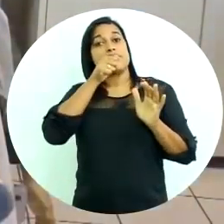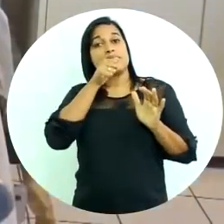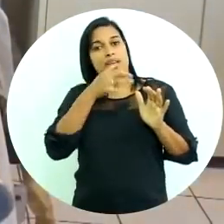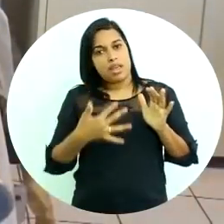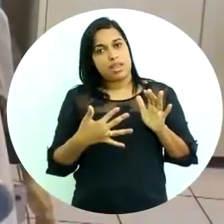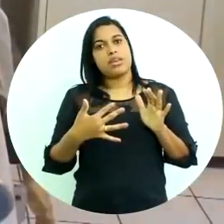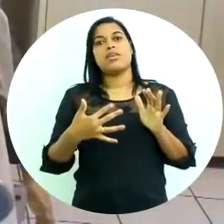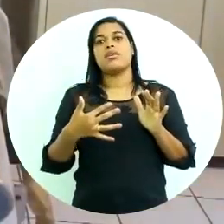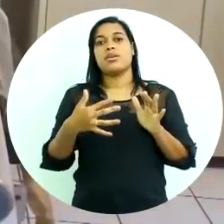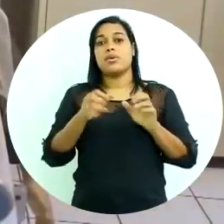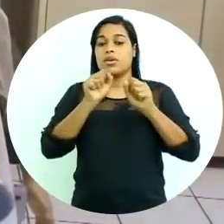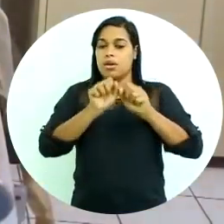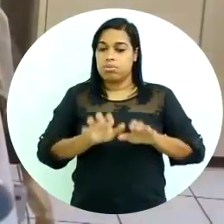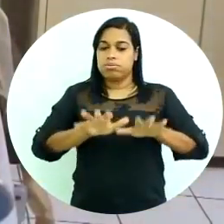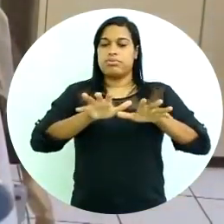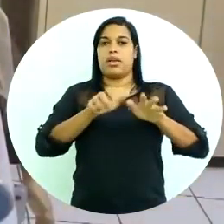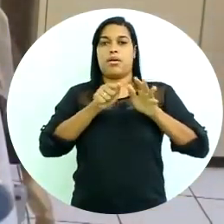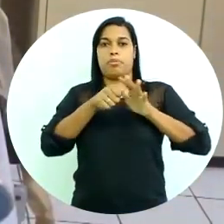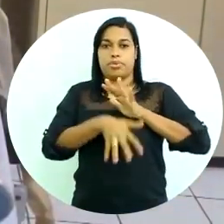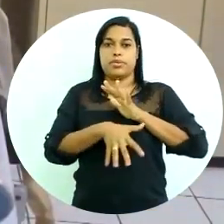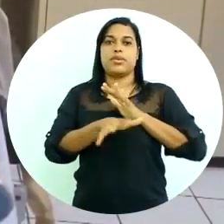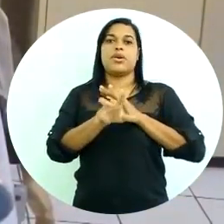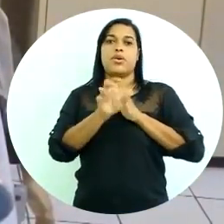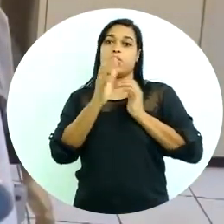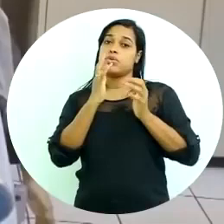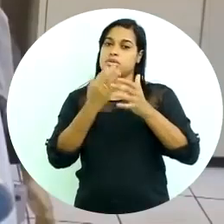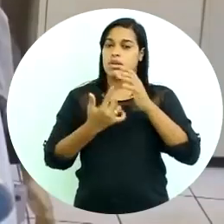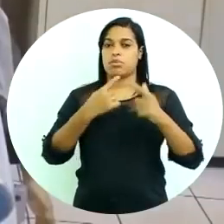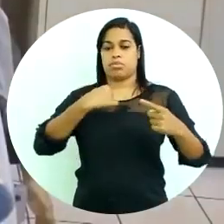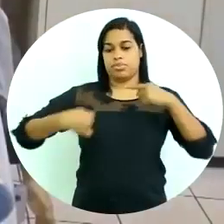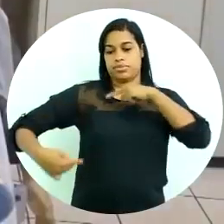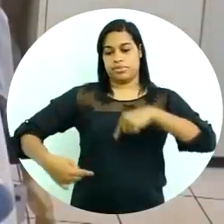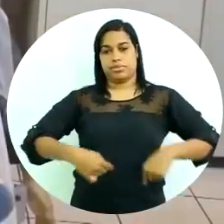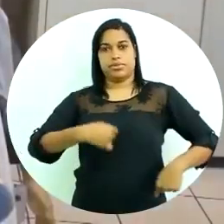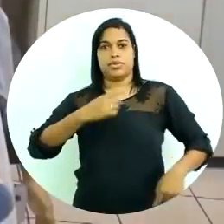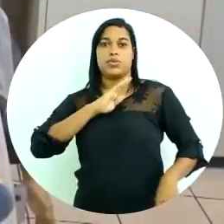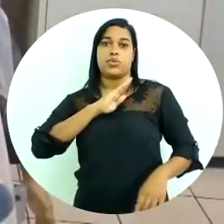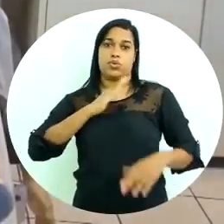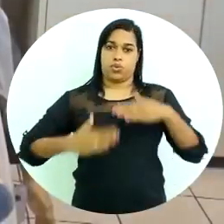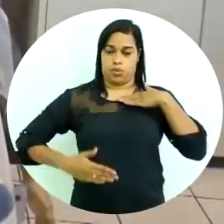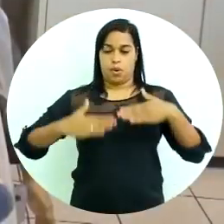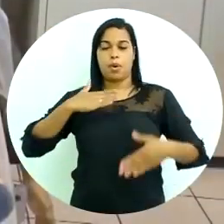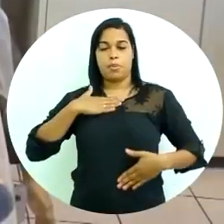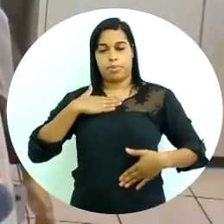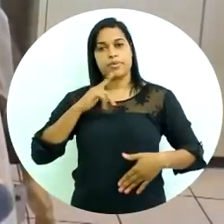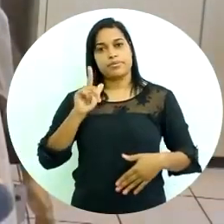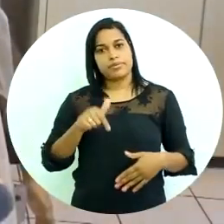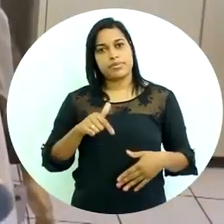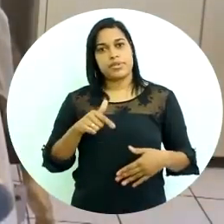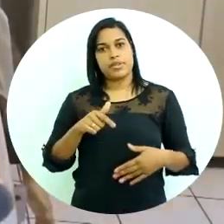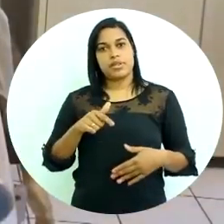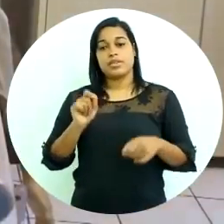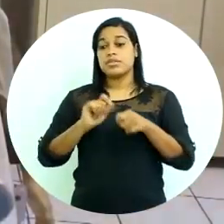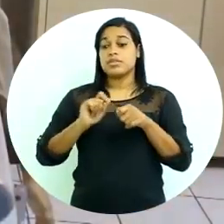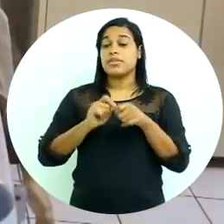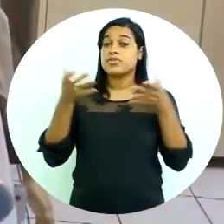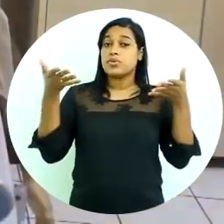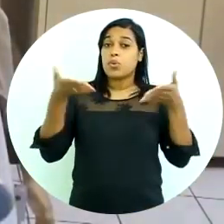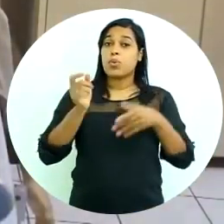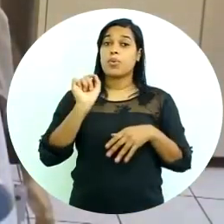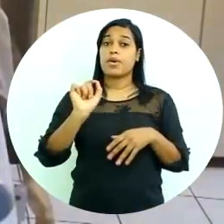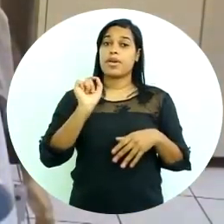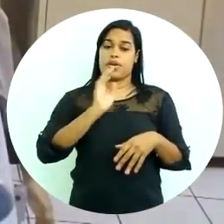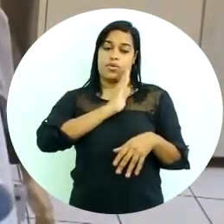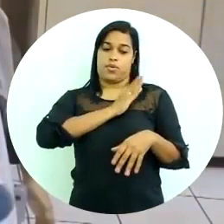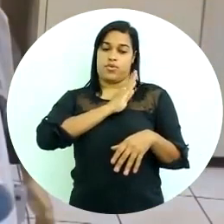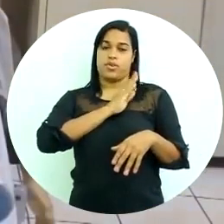contrai, ele expulsa o sangue para circular no corpo. Então, o que é que a gente está fazendo na massagem cardíaca? O coração